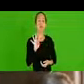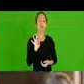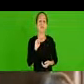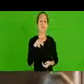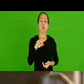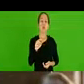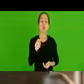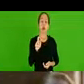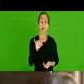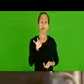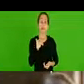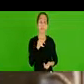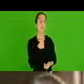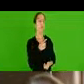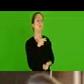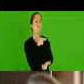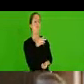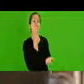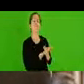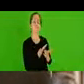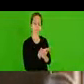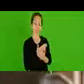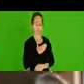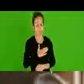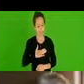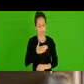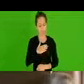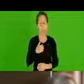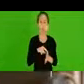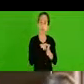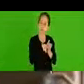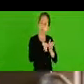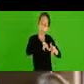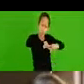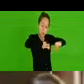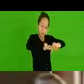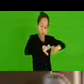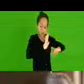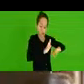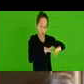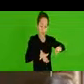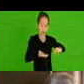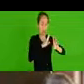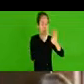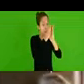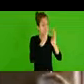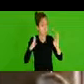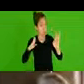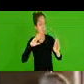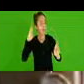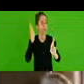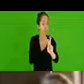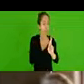etnografia. Já fiz estudo de caso etnográfico, já fiz estudo exploratório, já fiz estudo bibliográfico, mas a